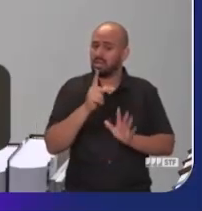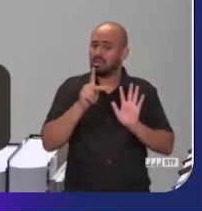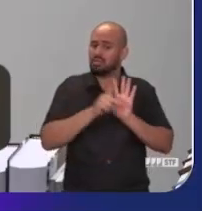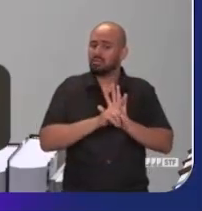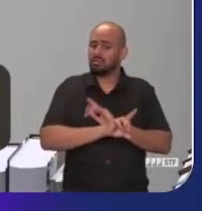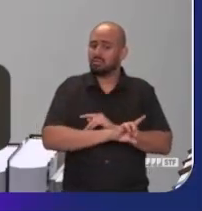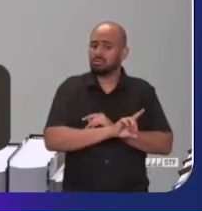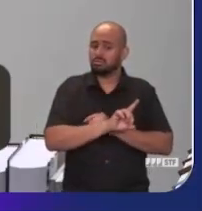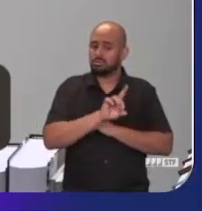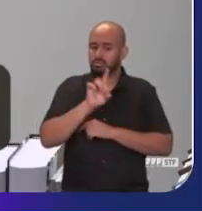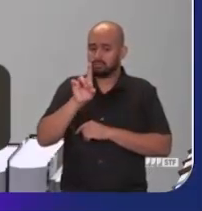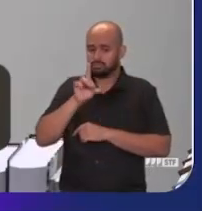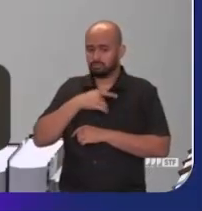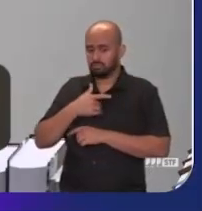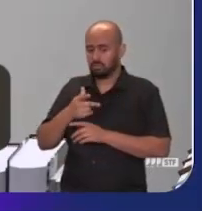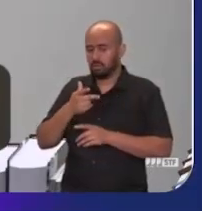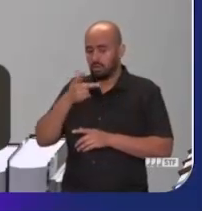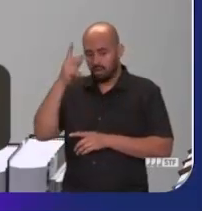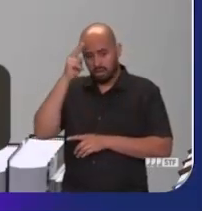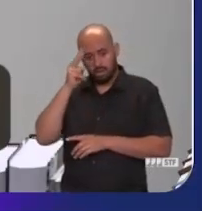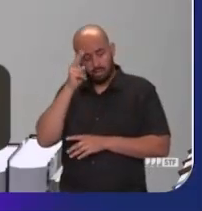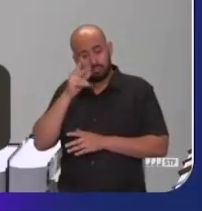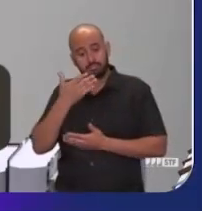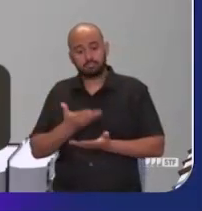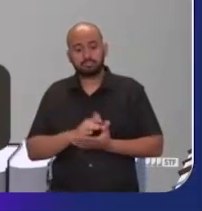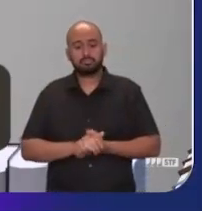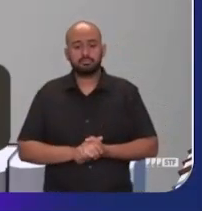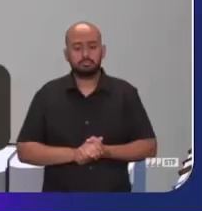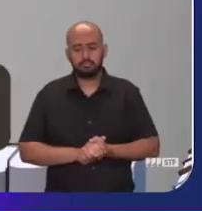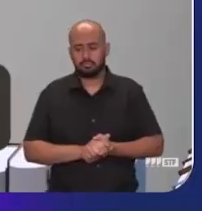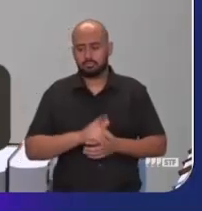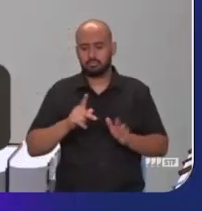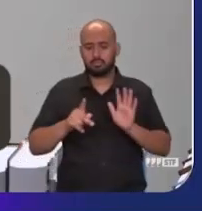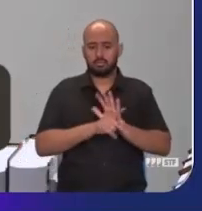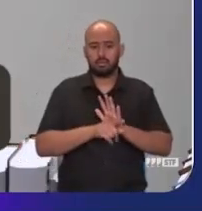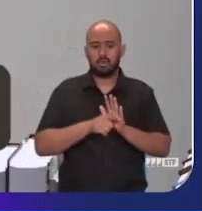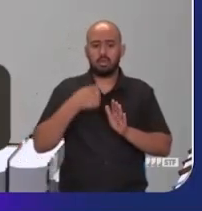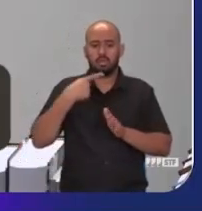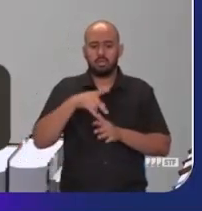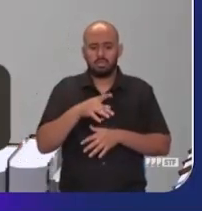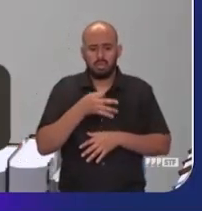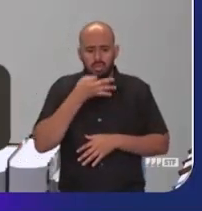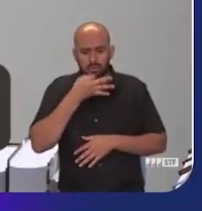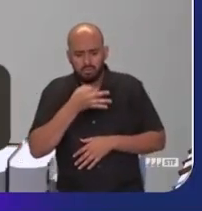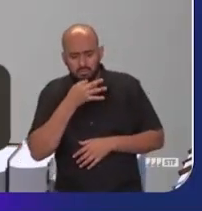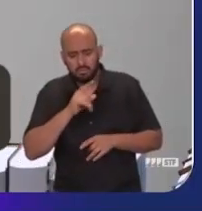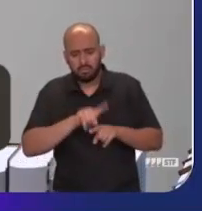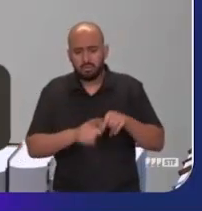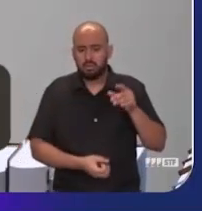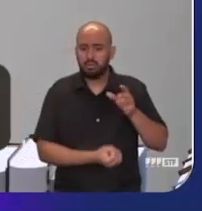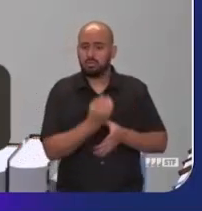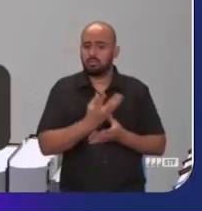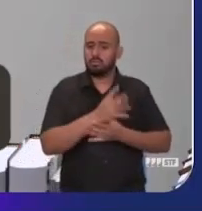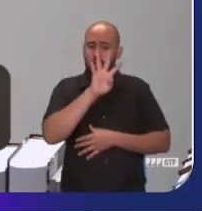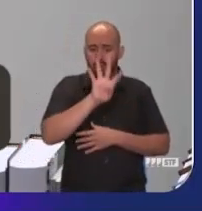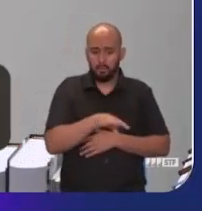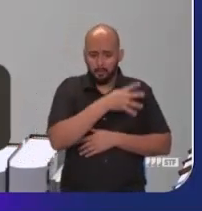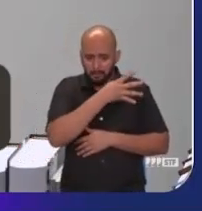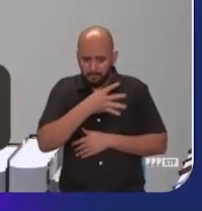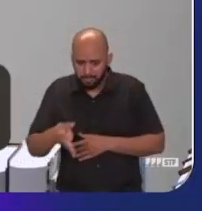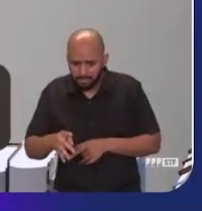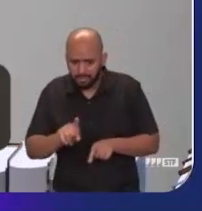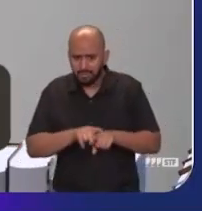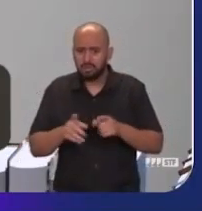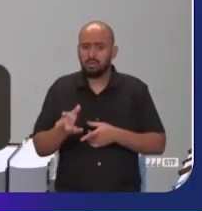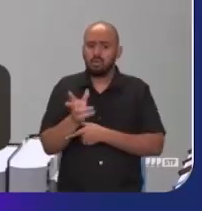dos fatos que lhe são imputados. Em seu interrogatório, informou que elaborou a planilha Desenho Operação